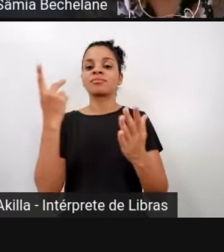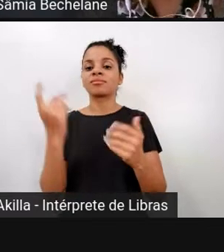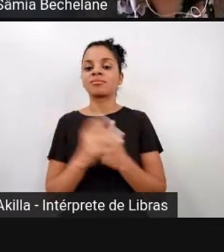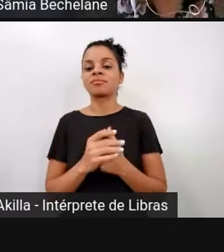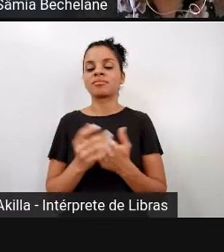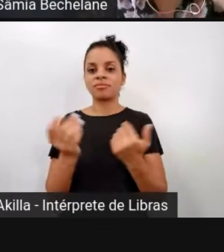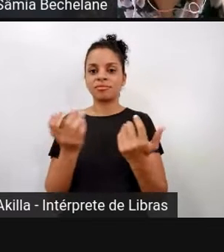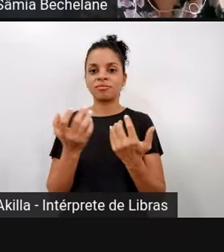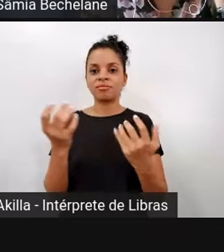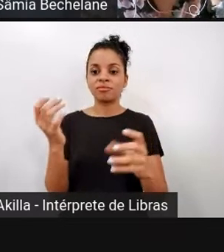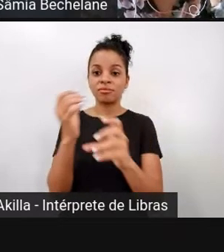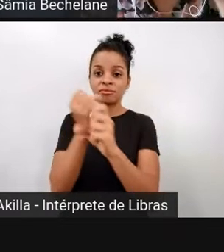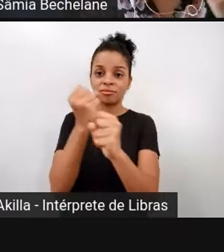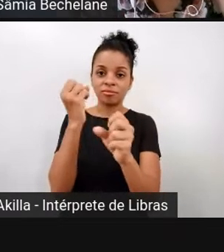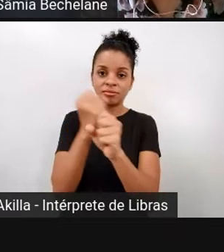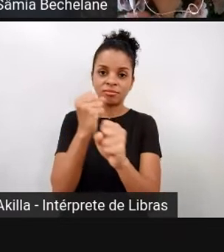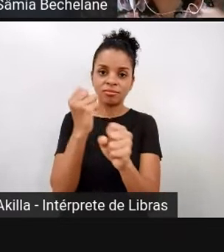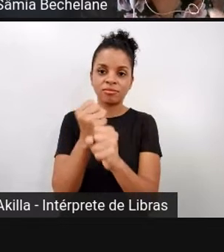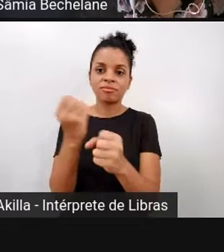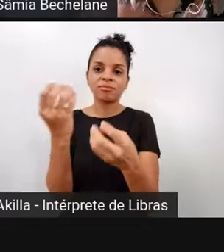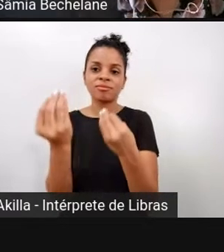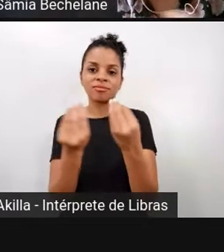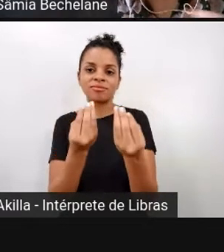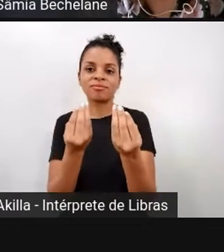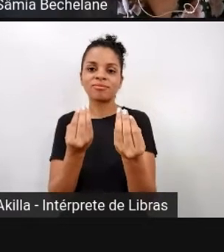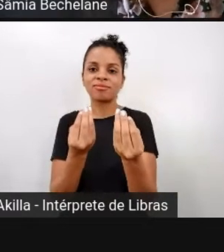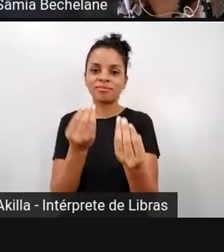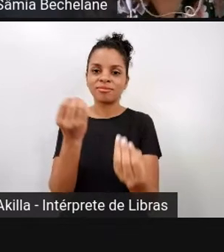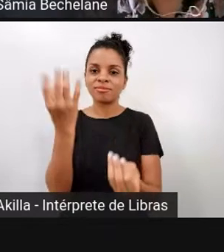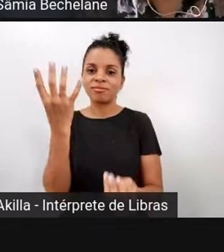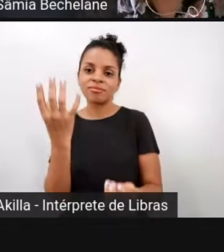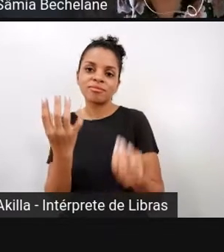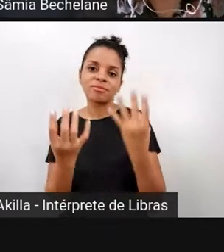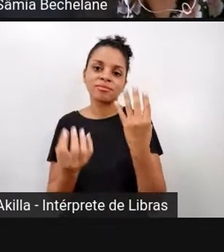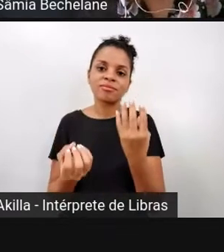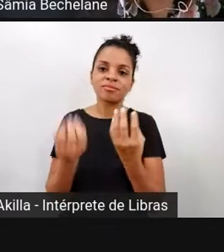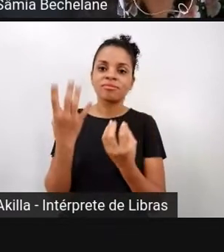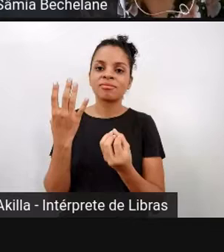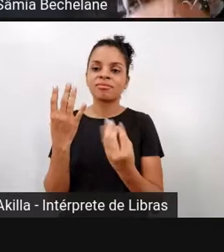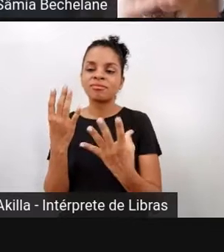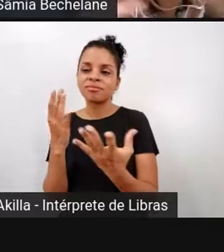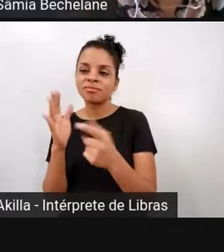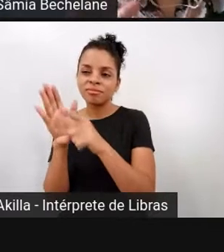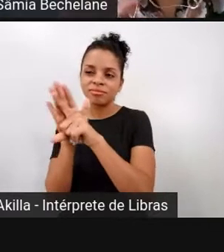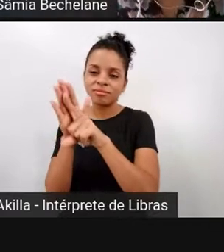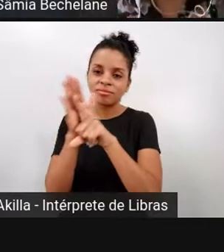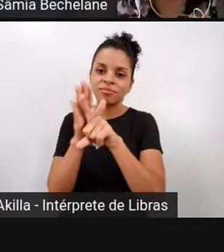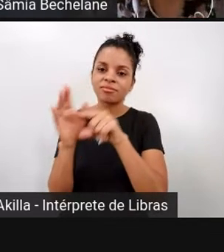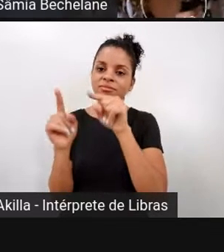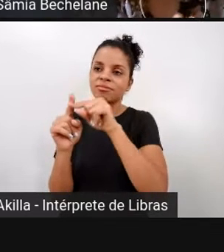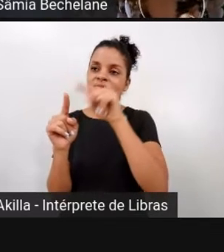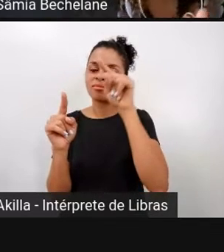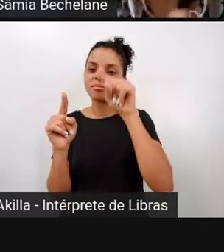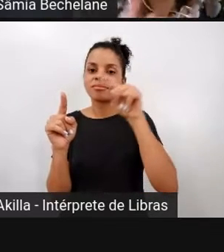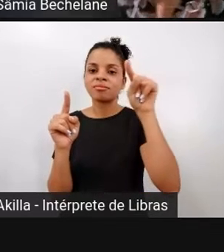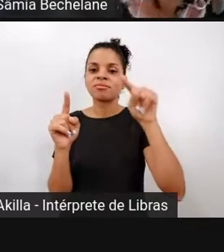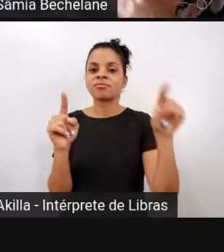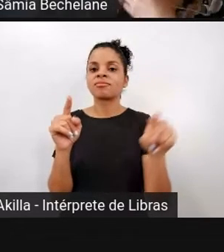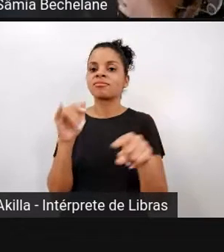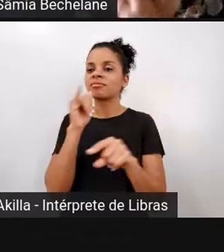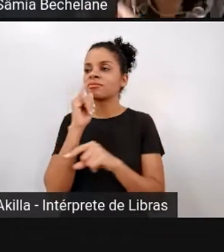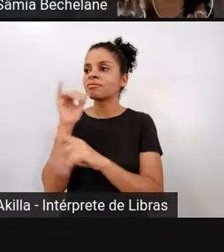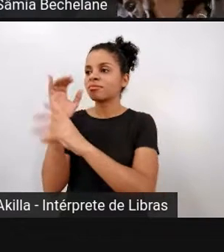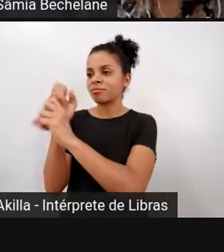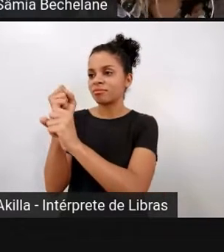ou quantificar como que isso ia acontecer, e aí eu comecei a pensar em indicadores, sei lá, por exemplo, tantos requerimentos de informação feitos